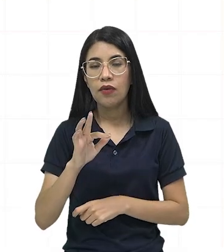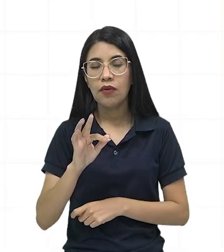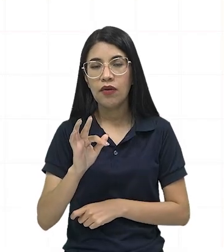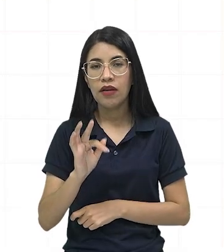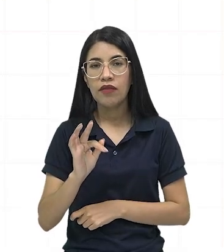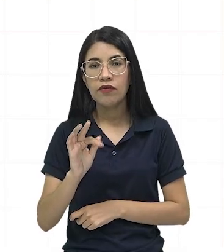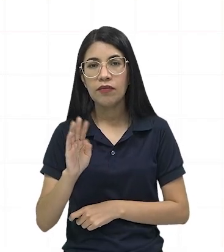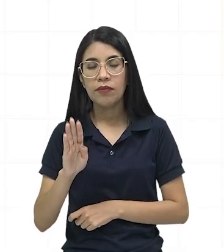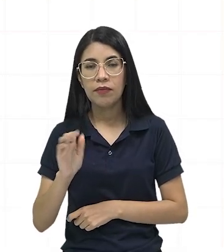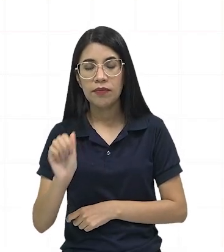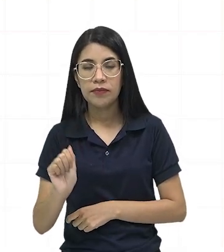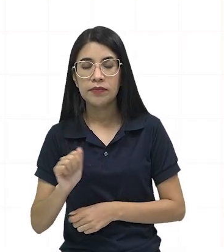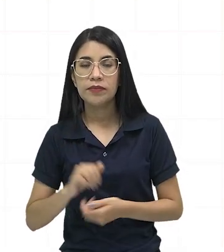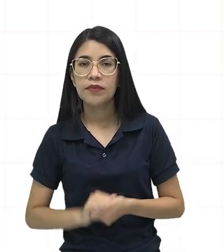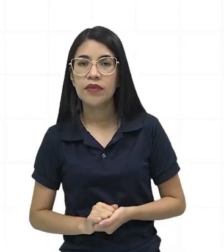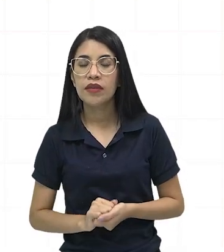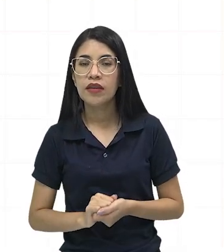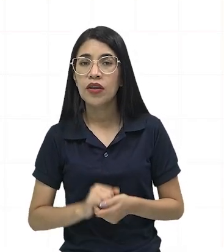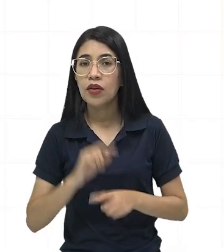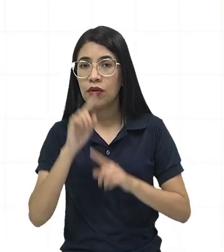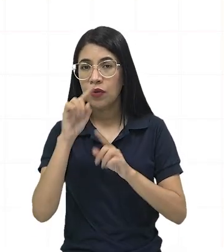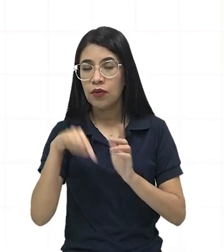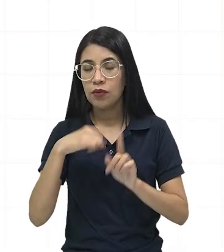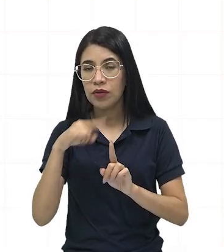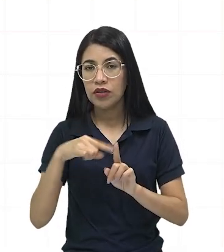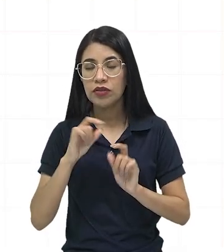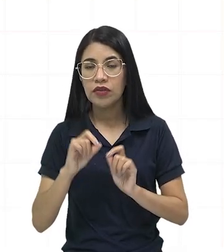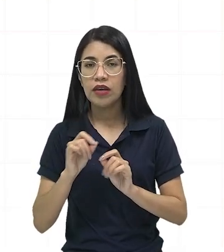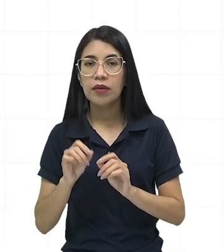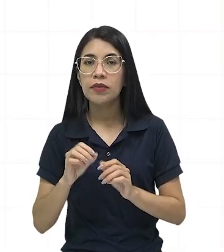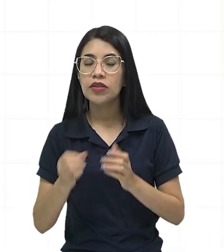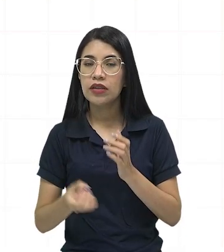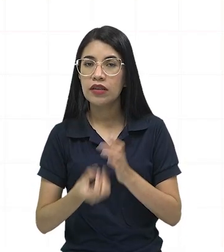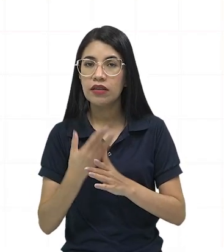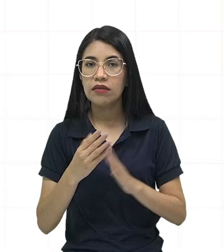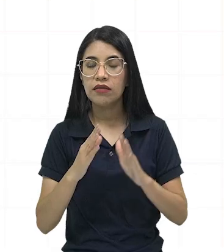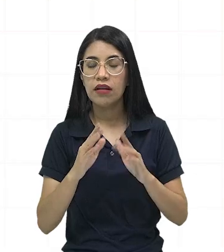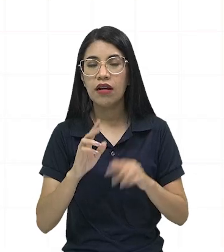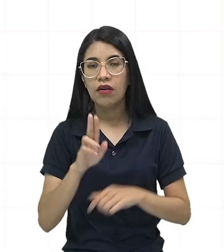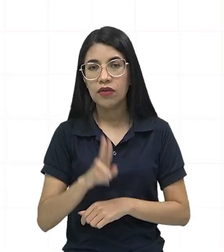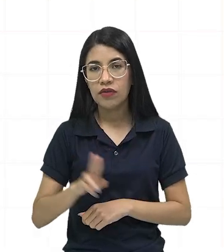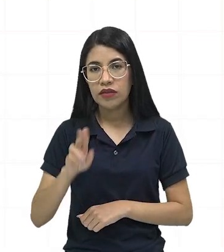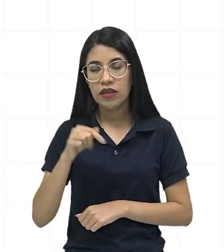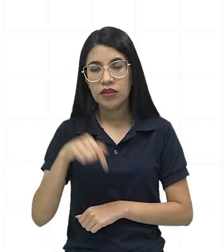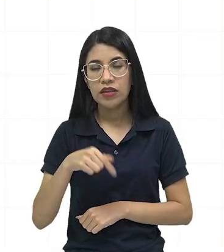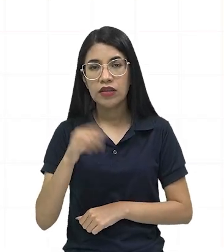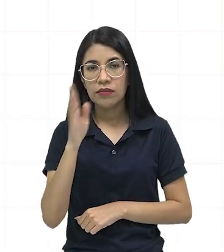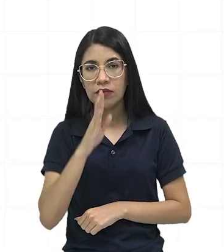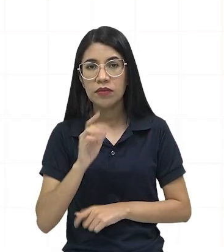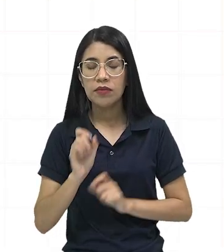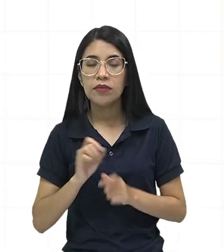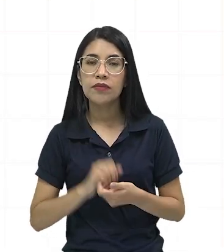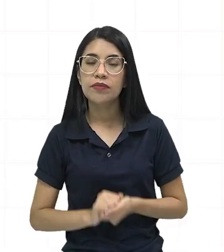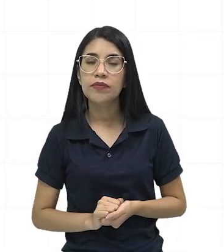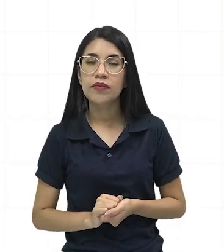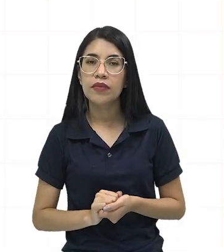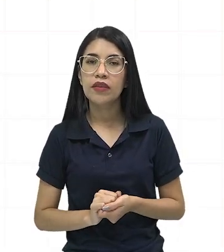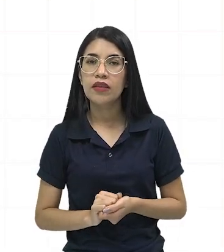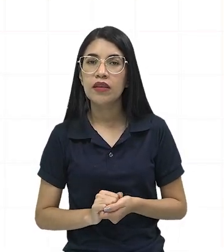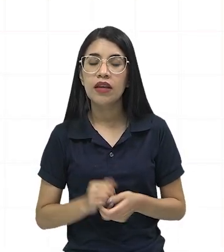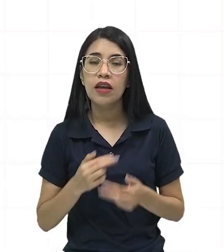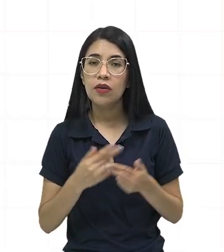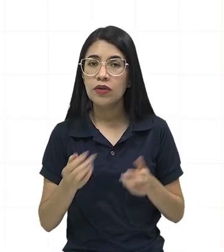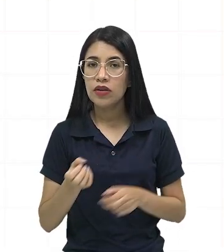da Bahia. E qual era a ideia em trazer essa universidade para o Brasil? A ideia era modernizar, né, o